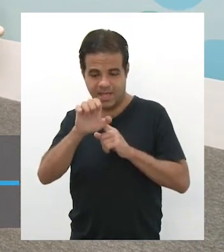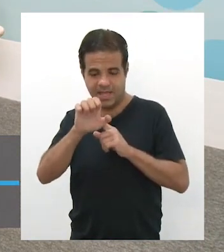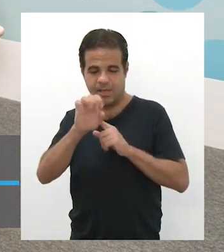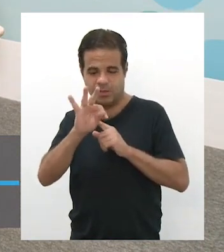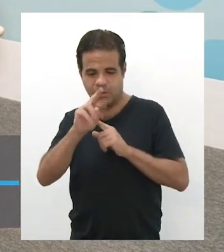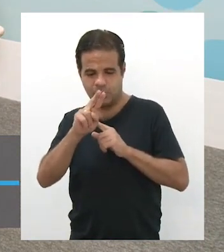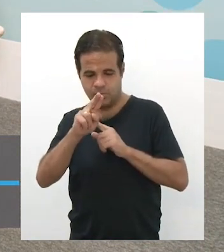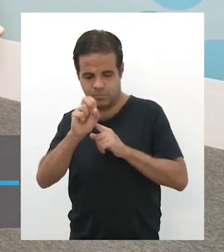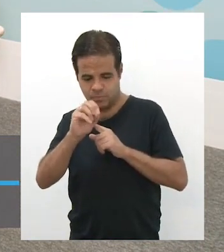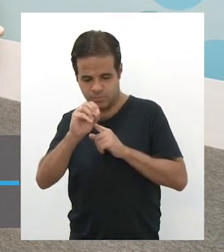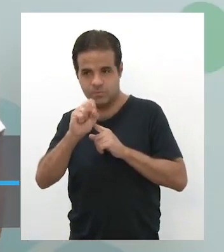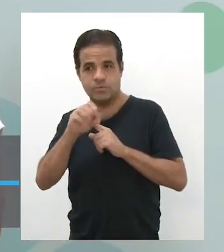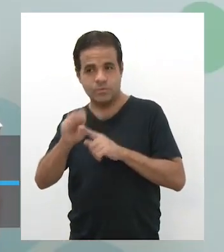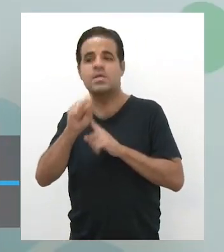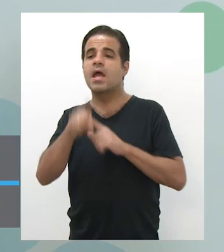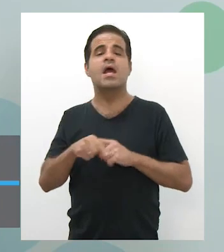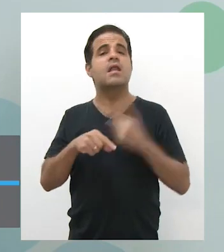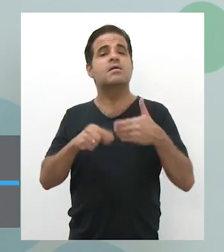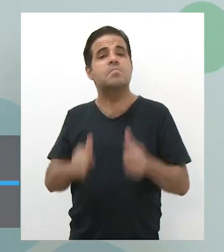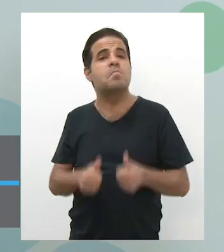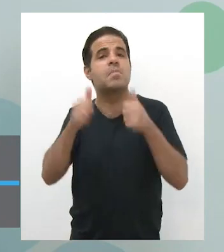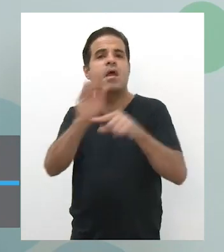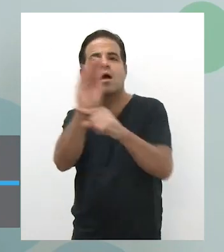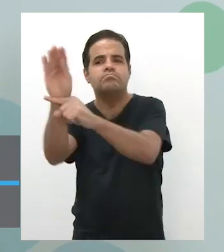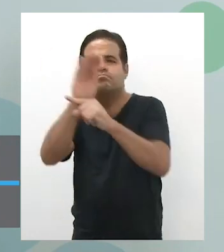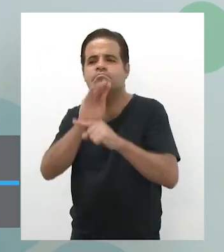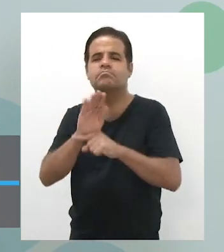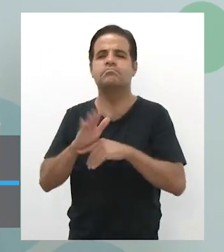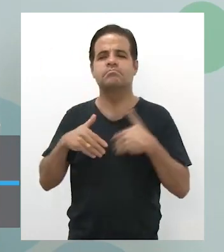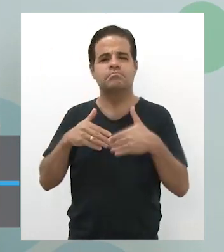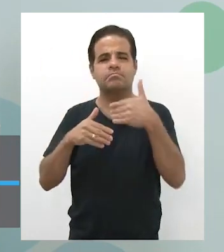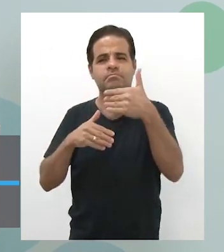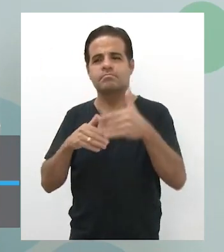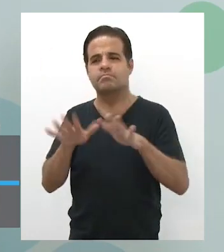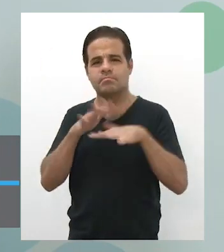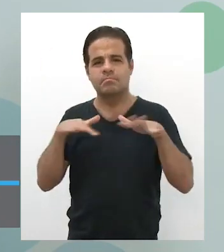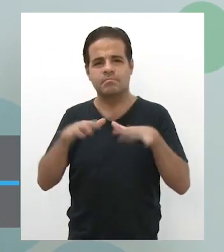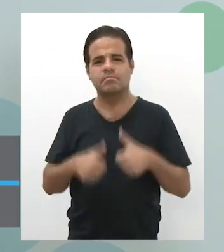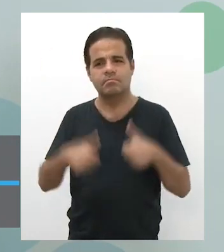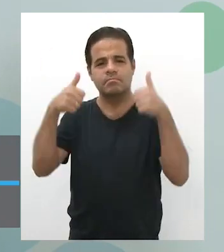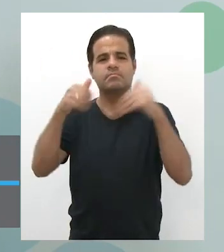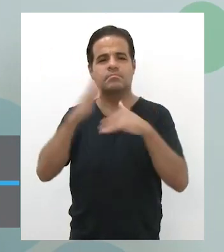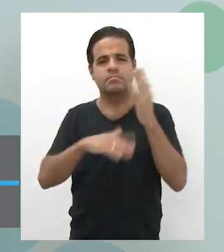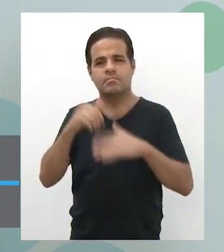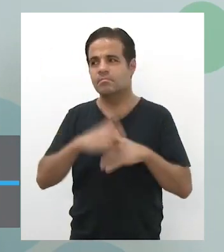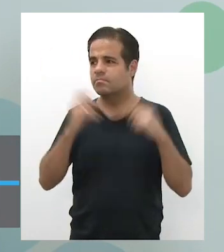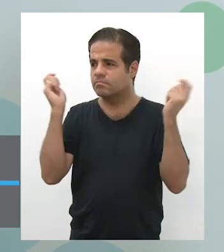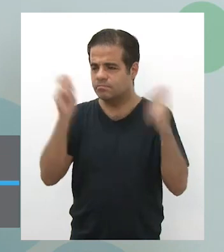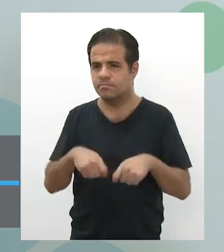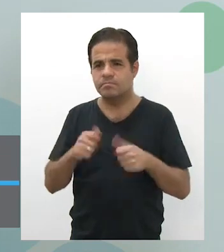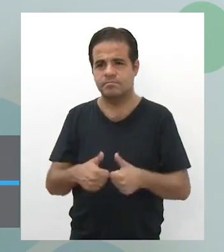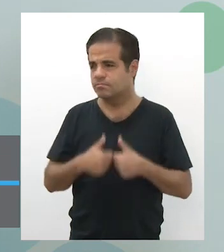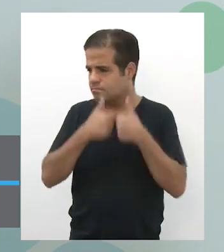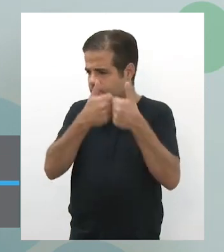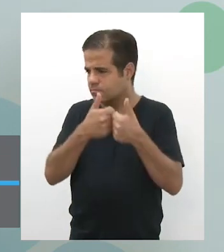etruscos, como nós falamos, eles acabam melhorando ali a questão das cidades, né? Ele traz